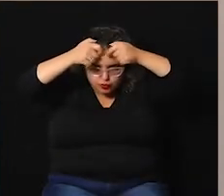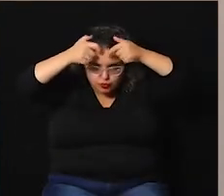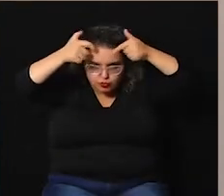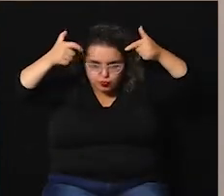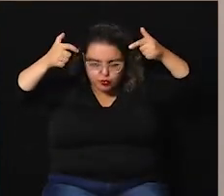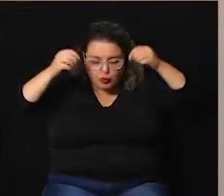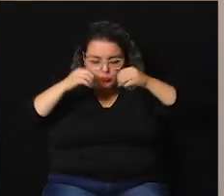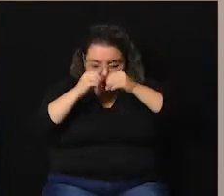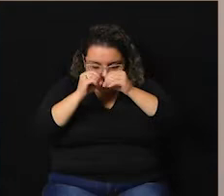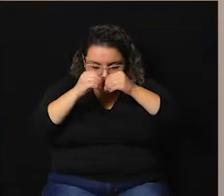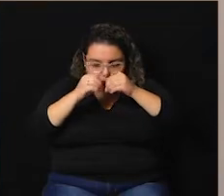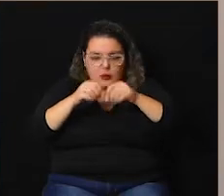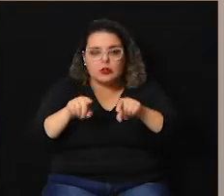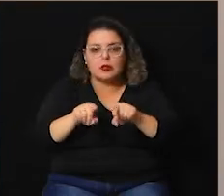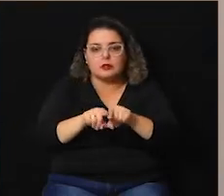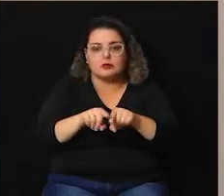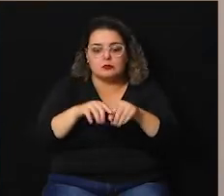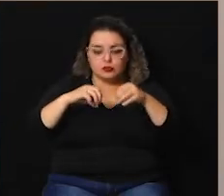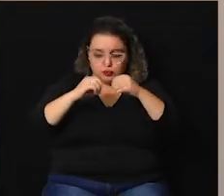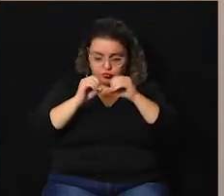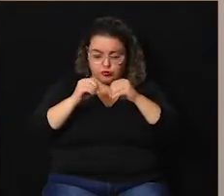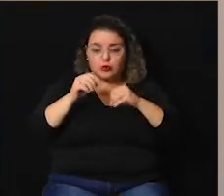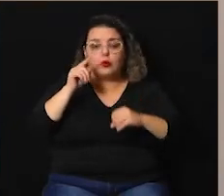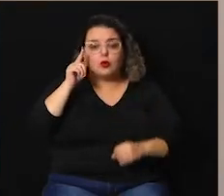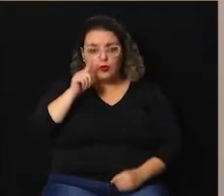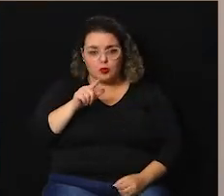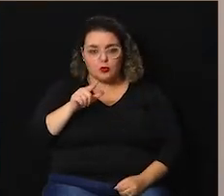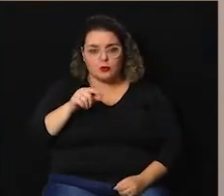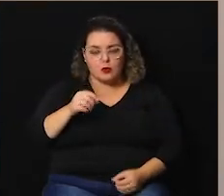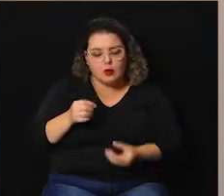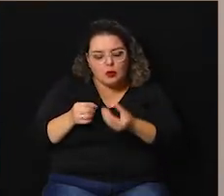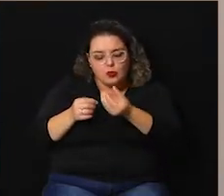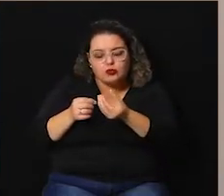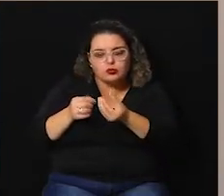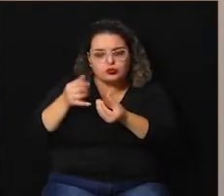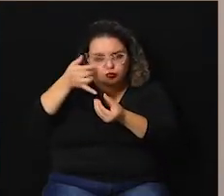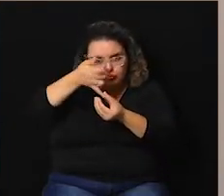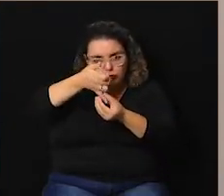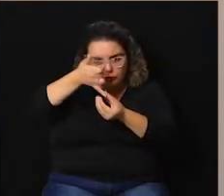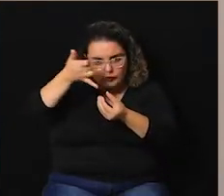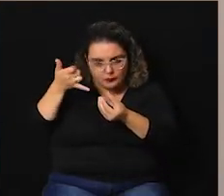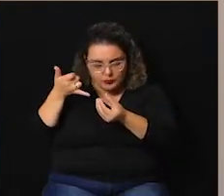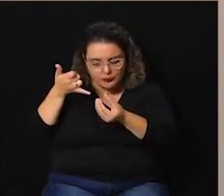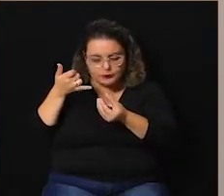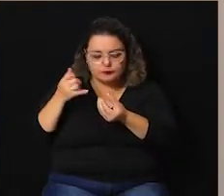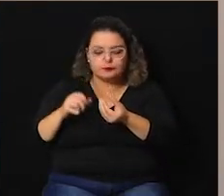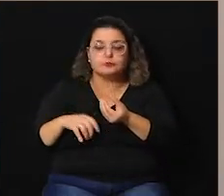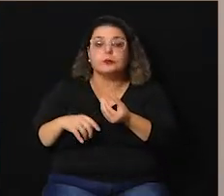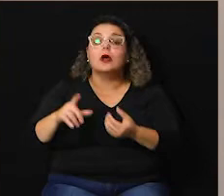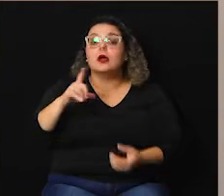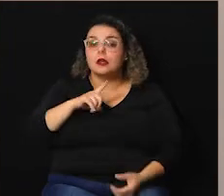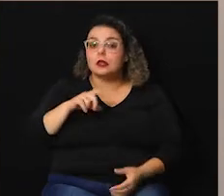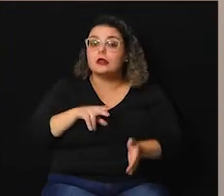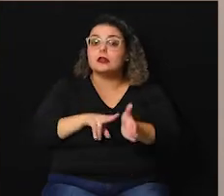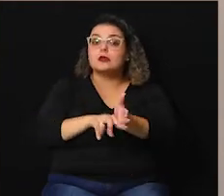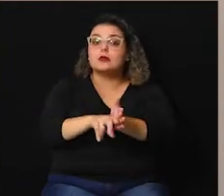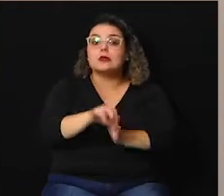cabelo, e o microscópio de tela, que a gente consegue ver o bulbo capilar com perfeição, a gente tem um diagnóstico preciso